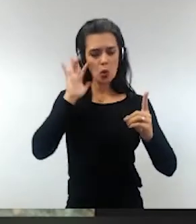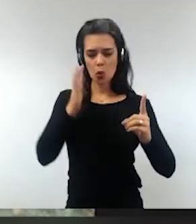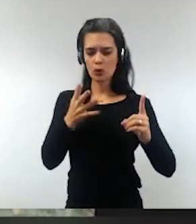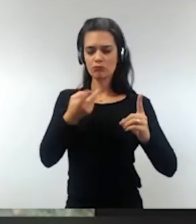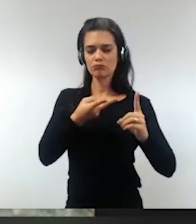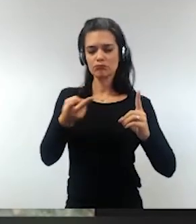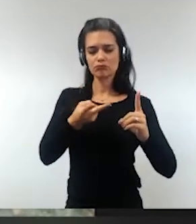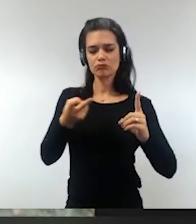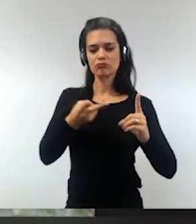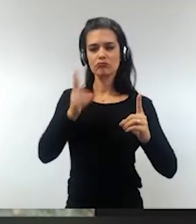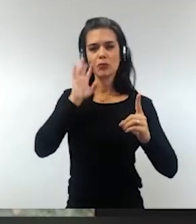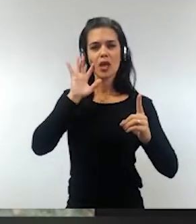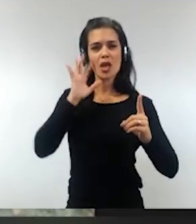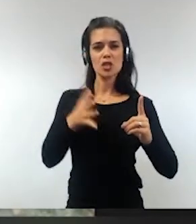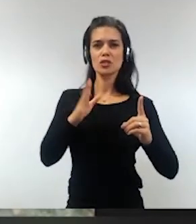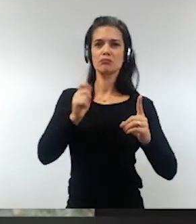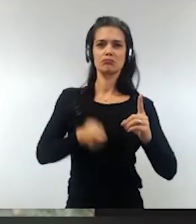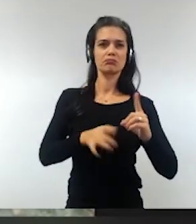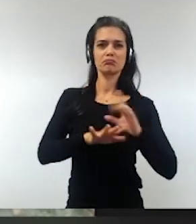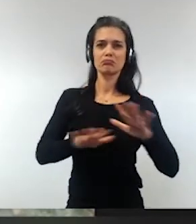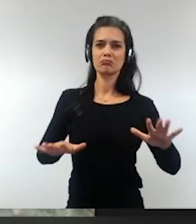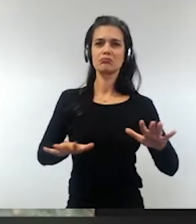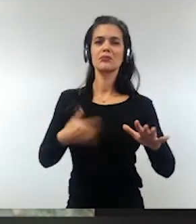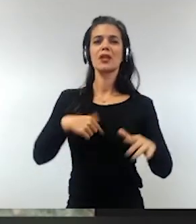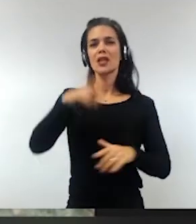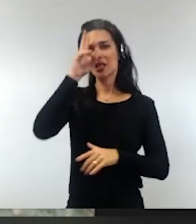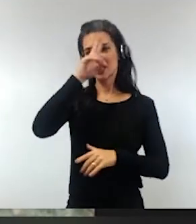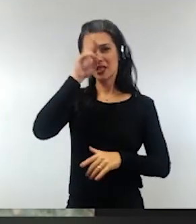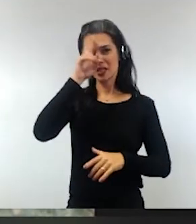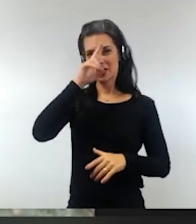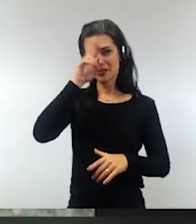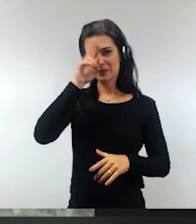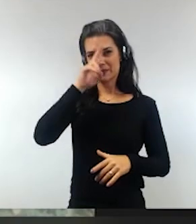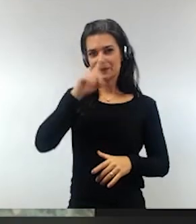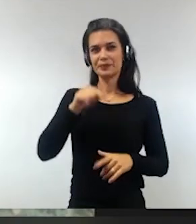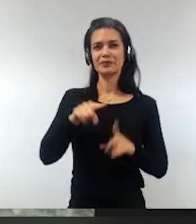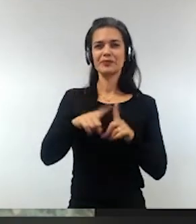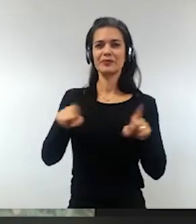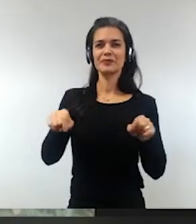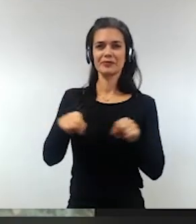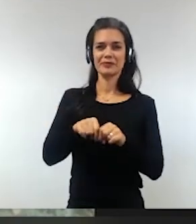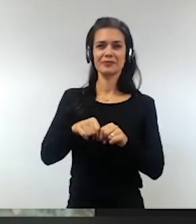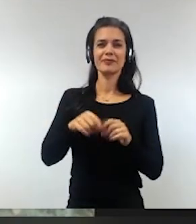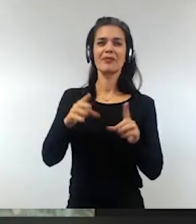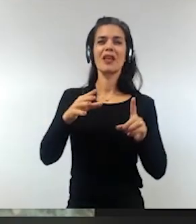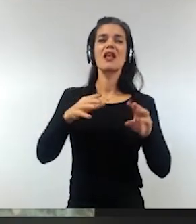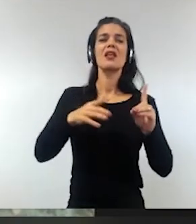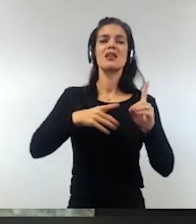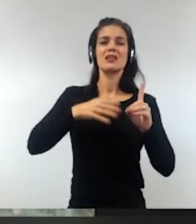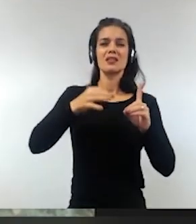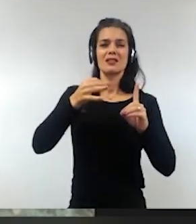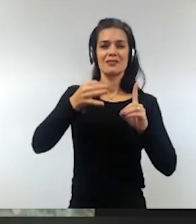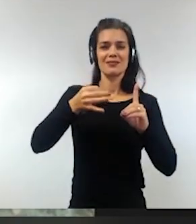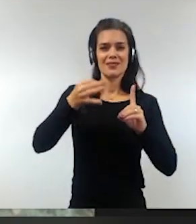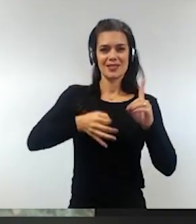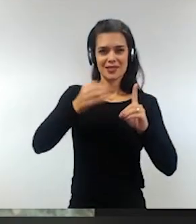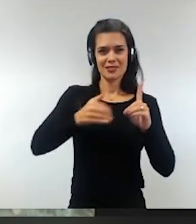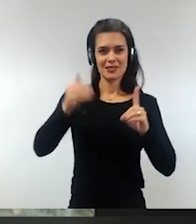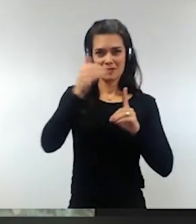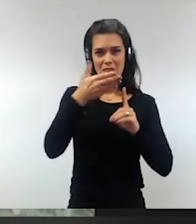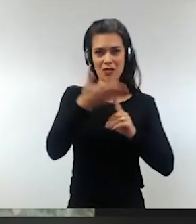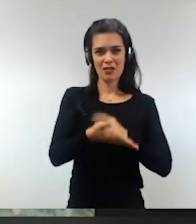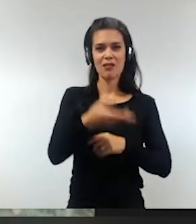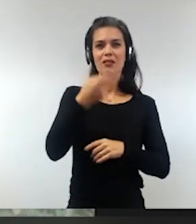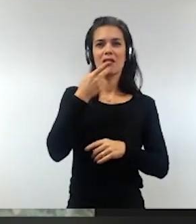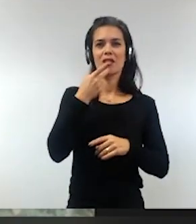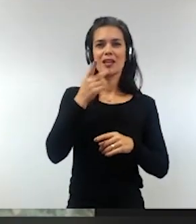seus problemas. E aí me lembrei também, na fala do desembargador Eric, dos Sejusques, né? O Sejusque empresarial, a gente pensa,